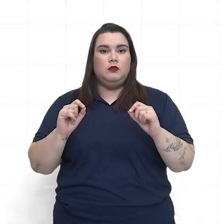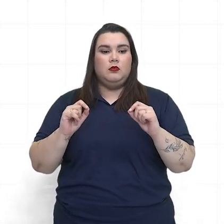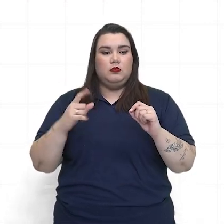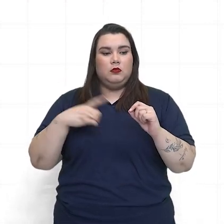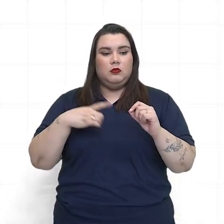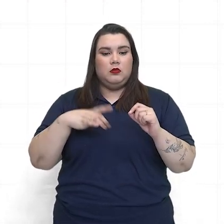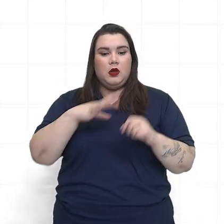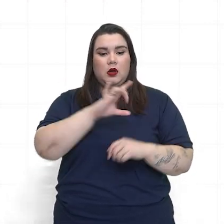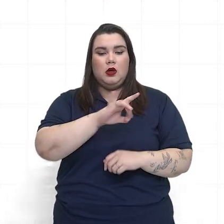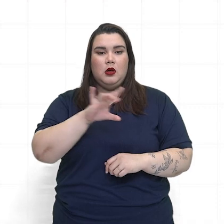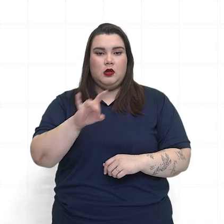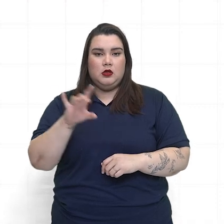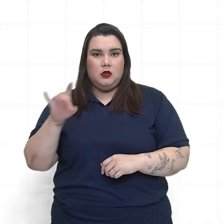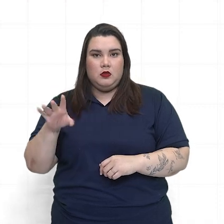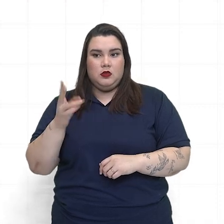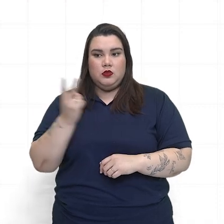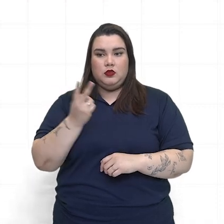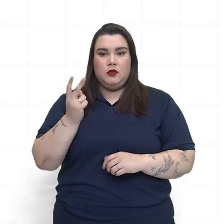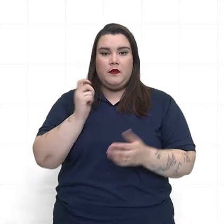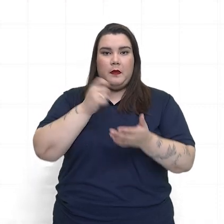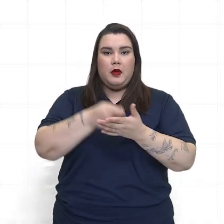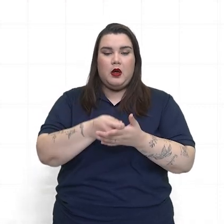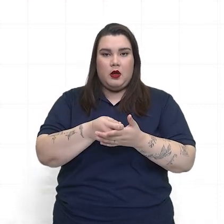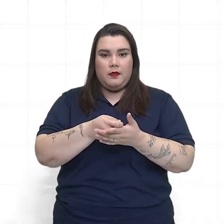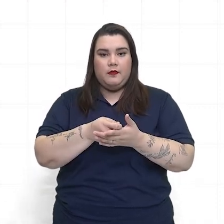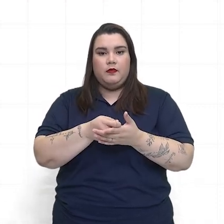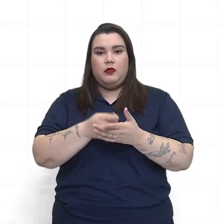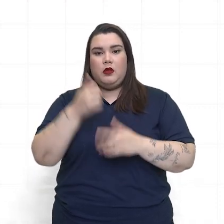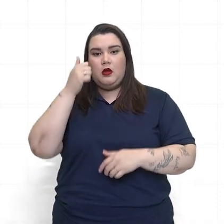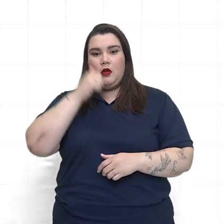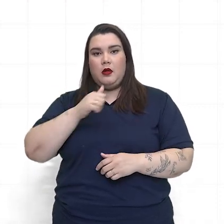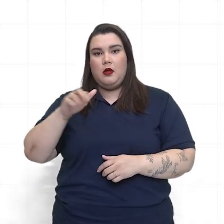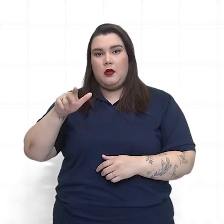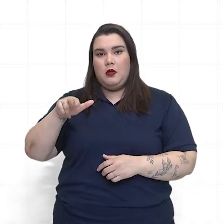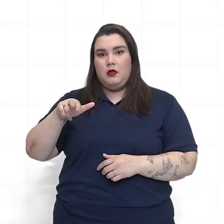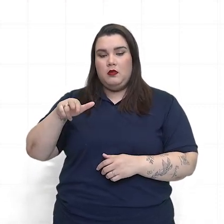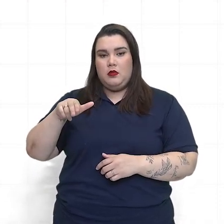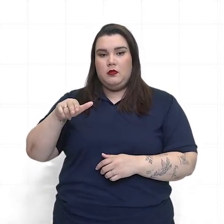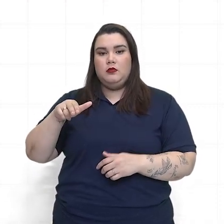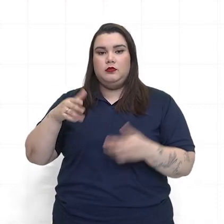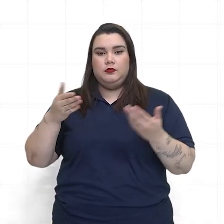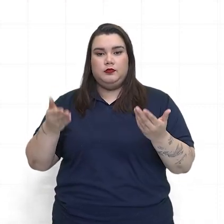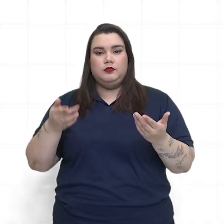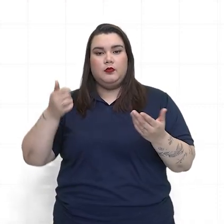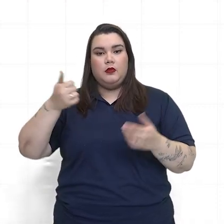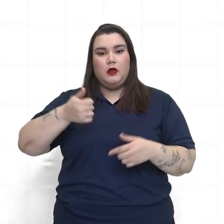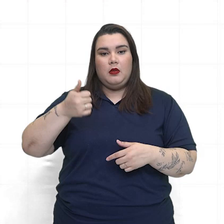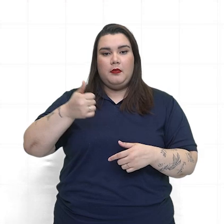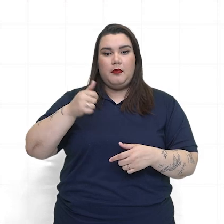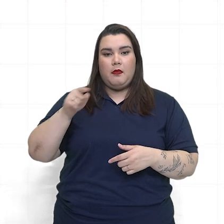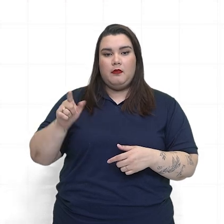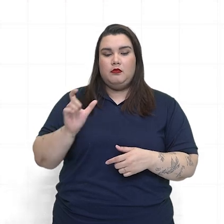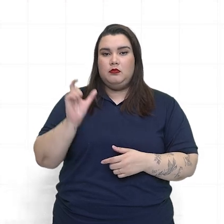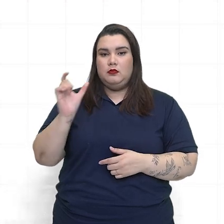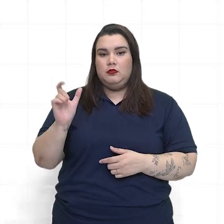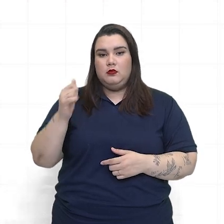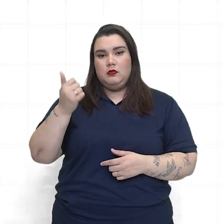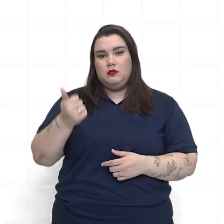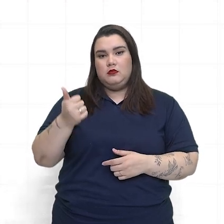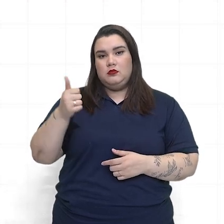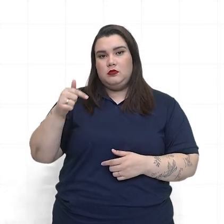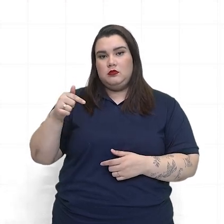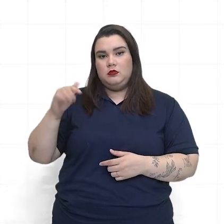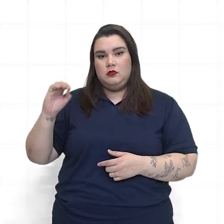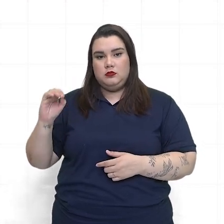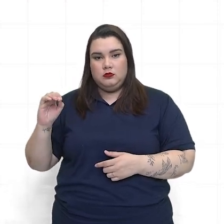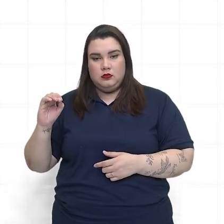caber para cada uma nesse presente, certo? A primeira irmã, então, né, que é a primeira parte, olha, a primeira